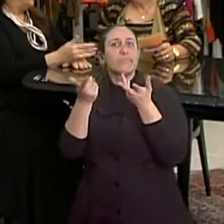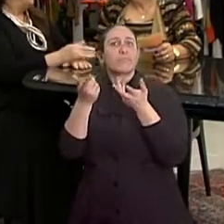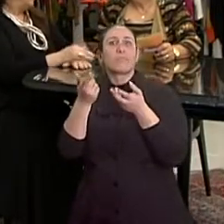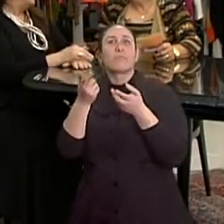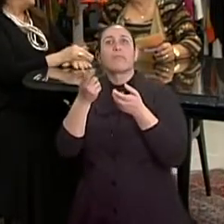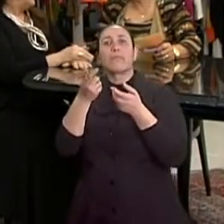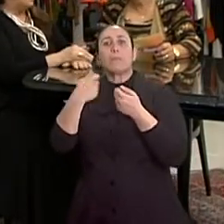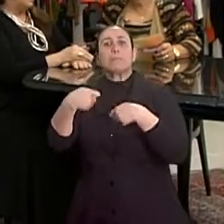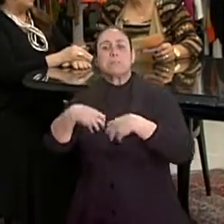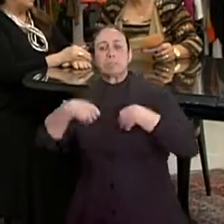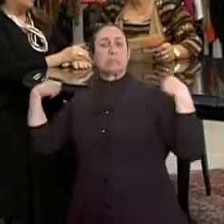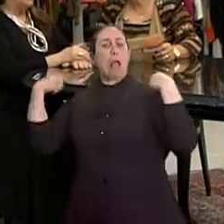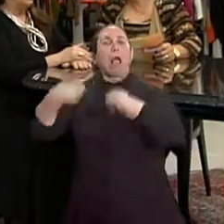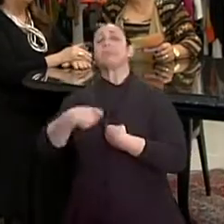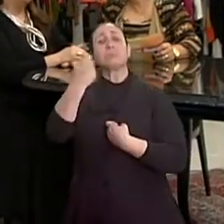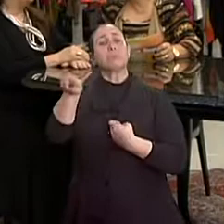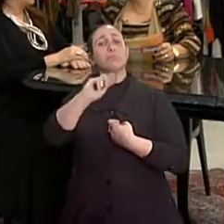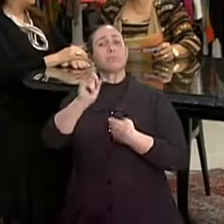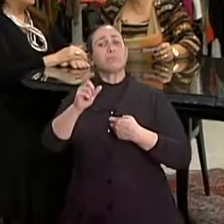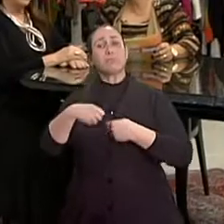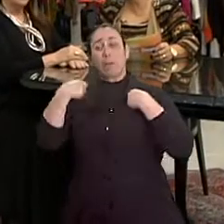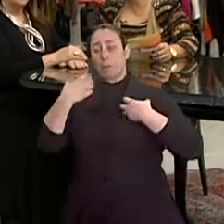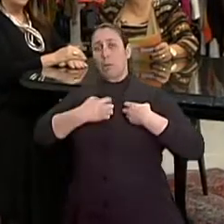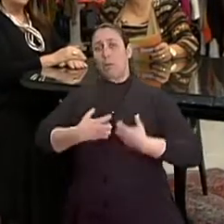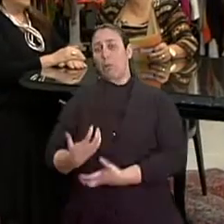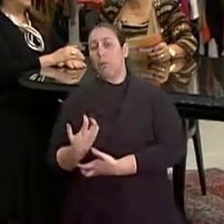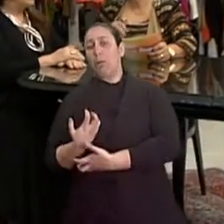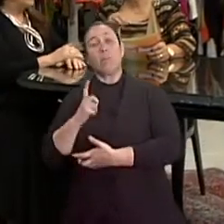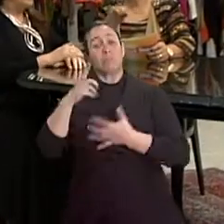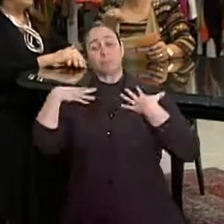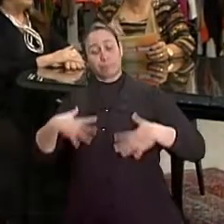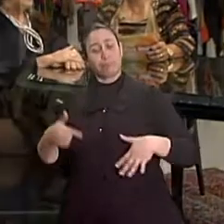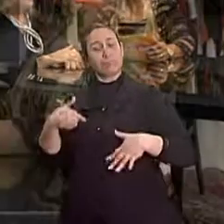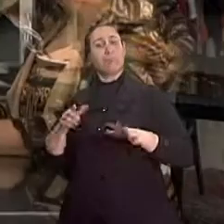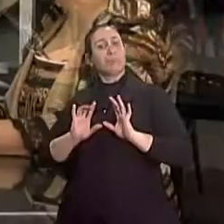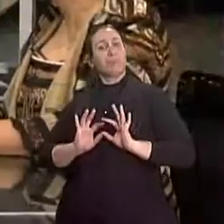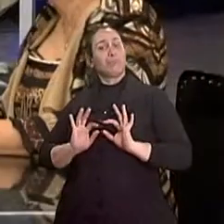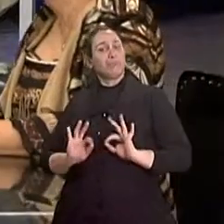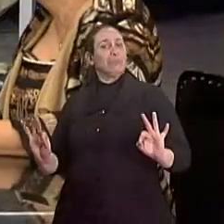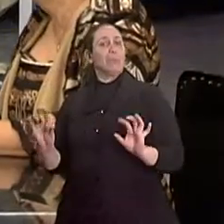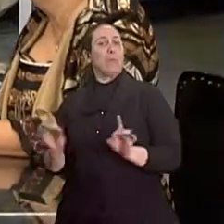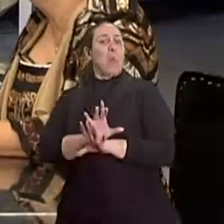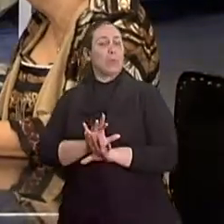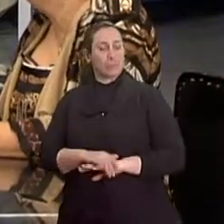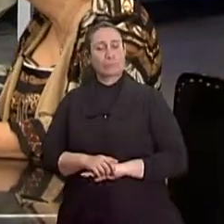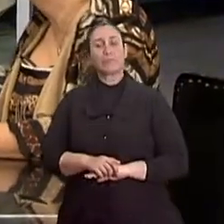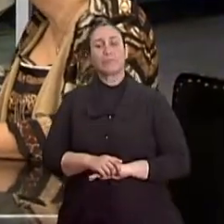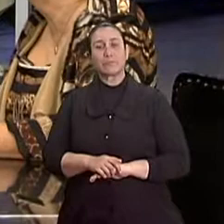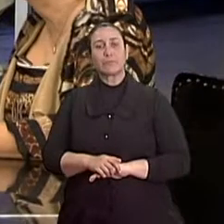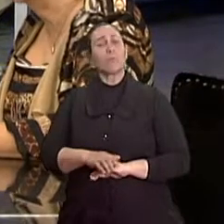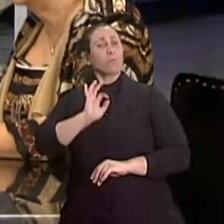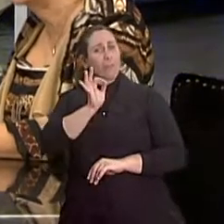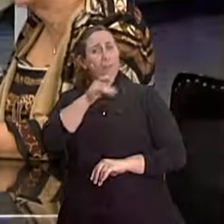necessidade de estar tirando, então ela fica... Ela pode ficar com ele. Pode ficar com ele. Perfeito. Maravilha. Tá? Bom, o que a gente vê nessa... inclusive